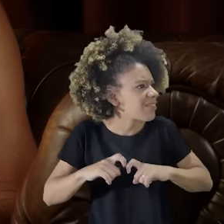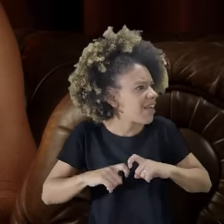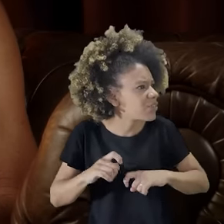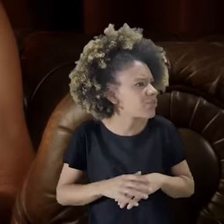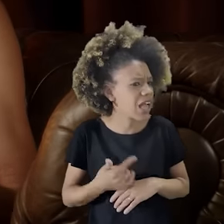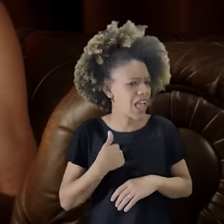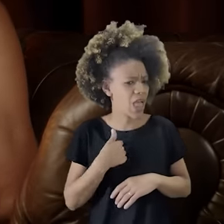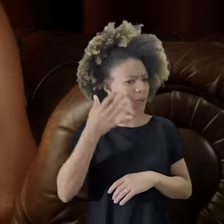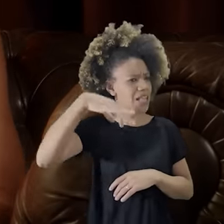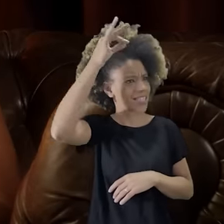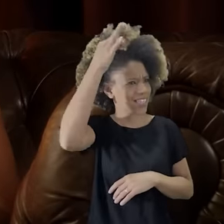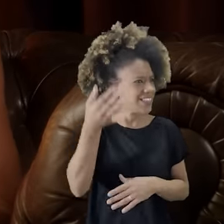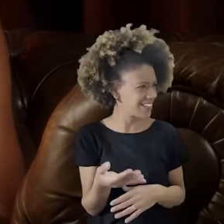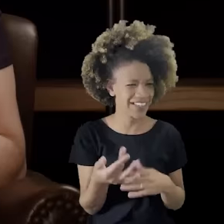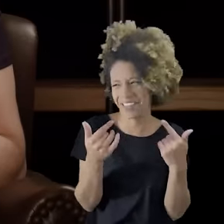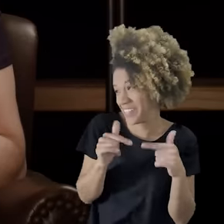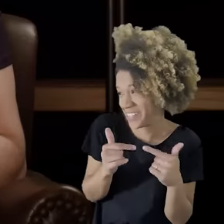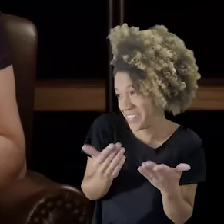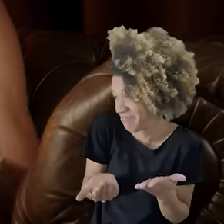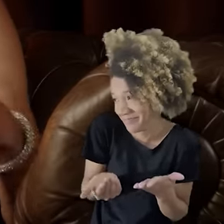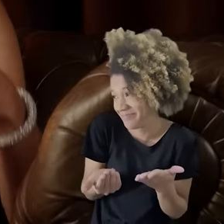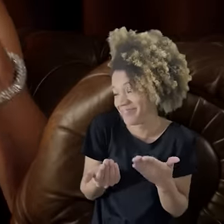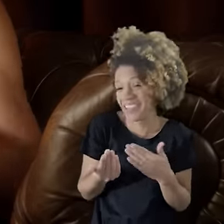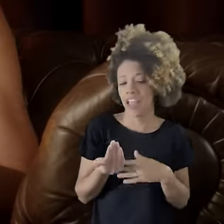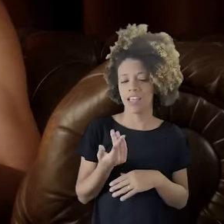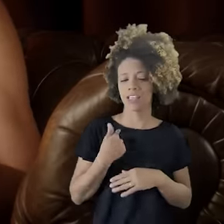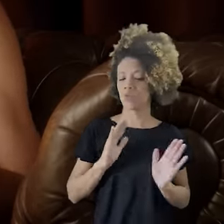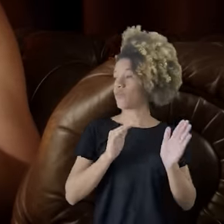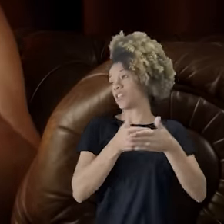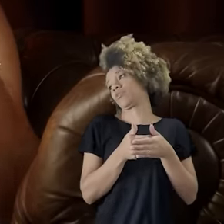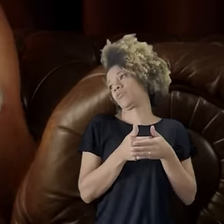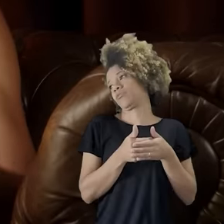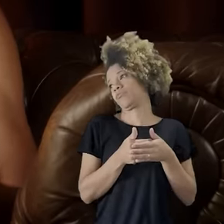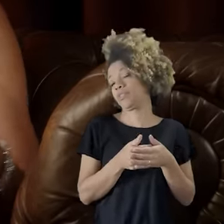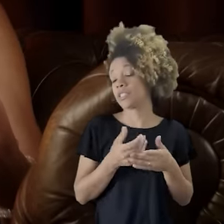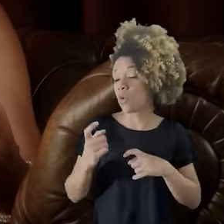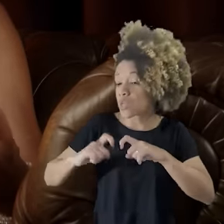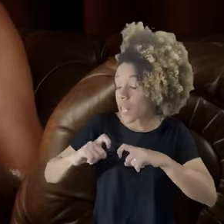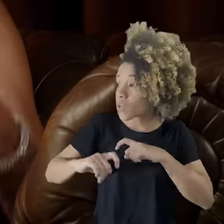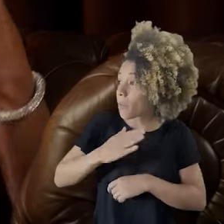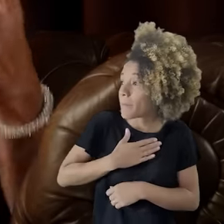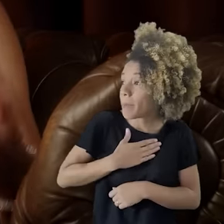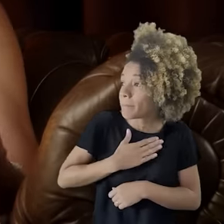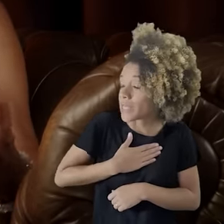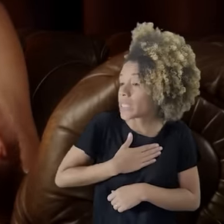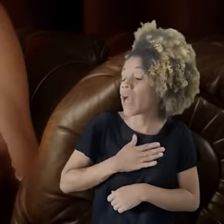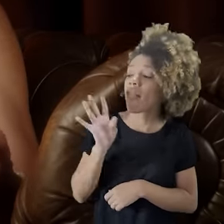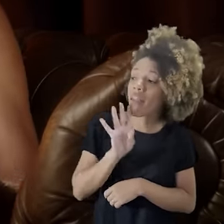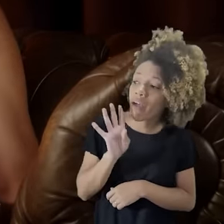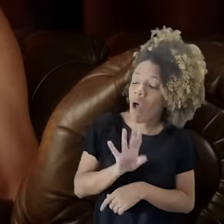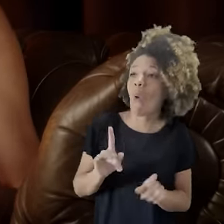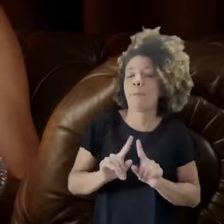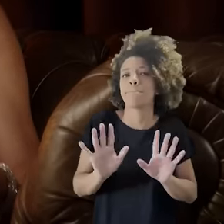sexo mãe eu sou da Santa né Eu sou muito fechado sabe eu sou muito então o sexo para mim é é uma coisa